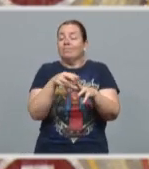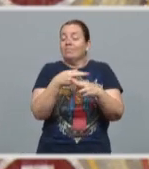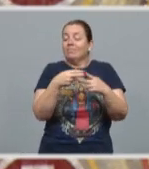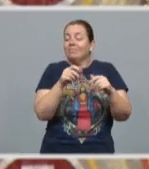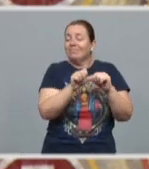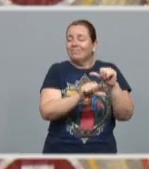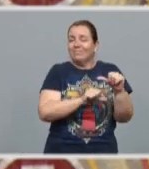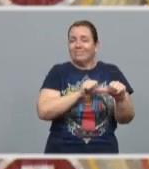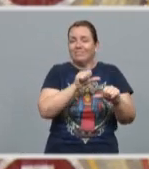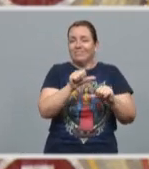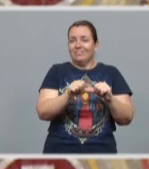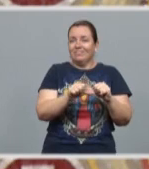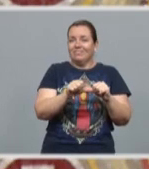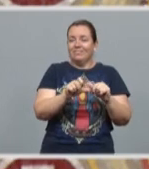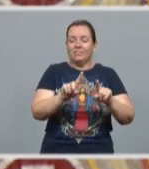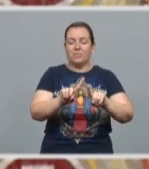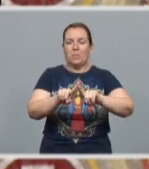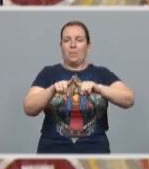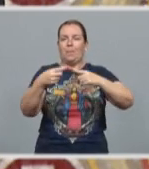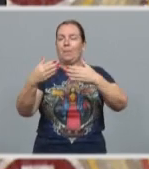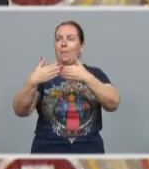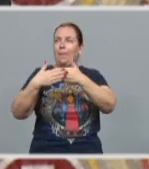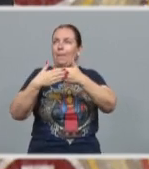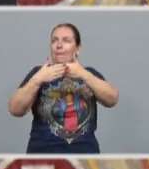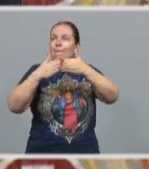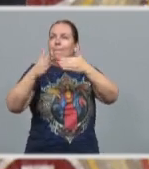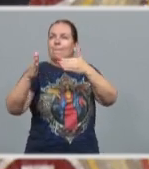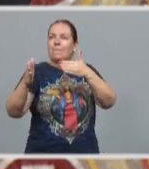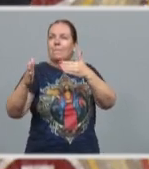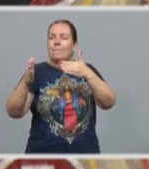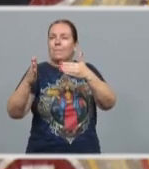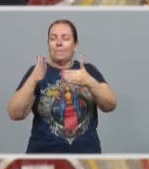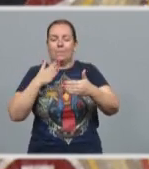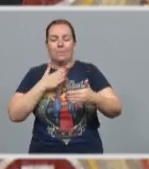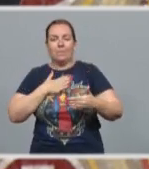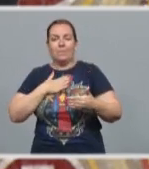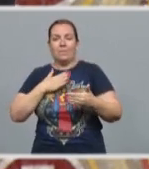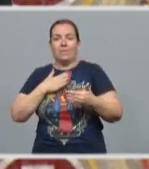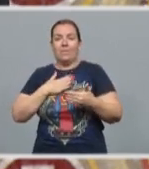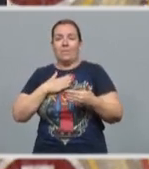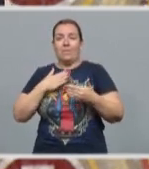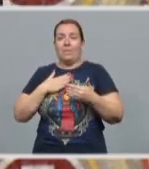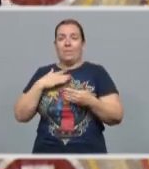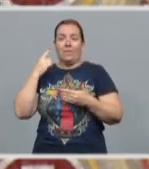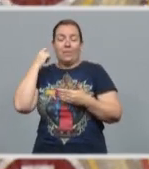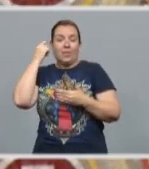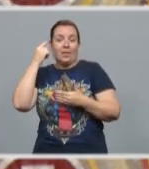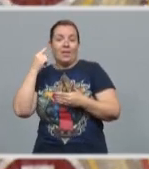quisestes, mas abriste, Senhor, meus